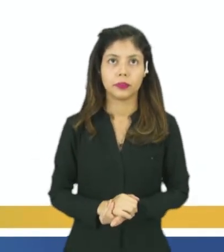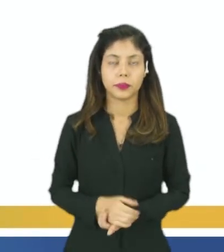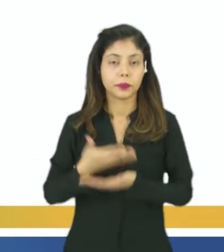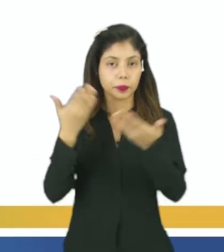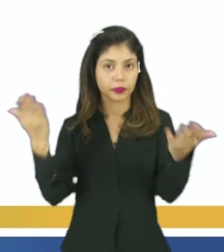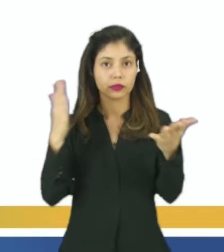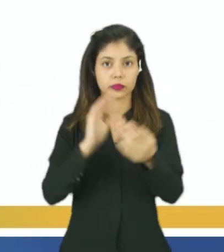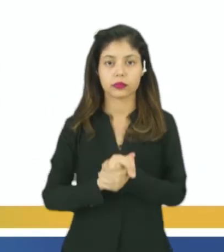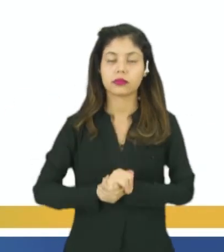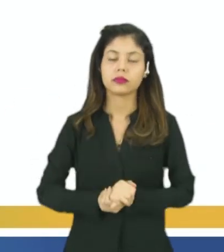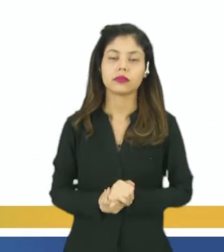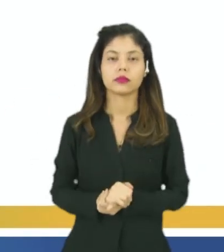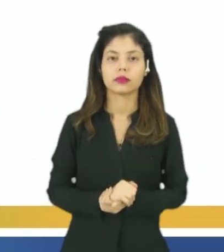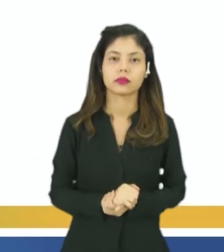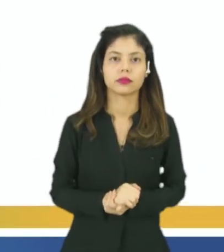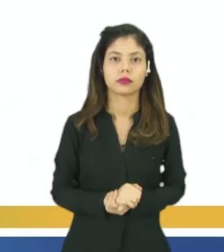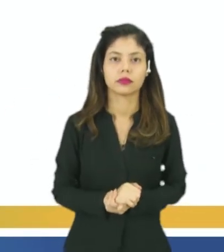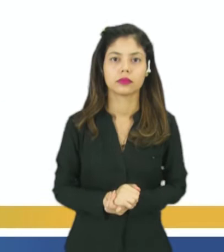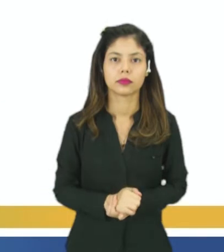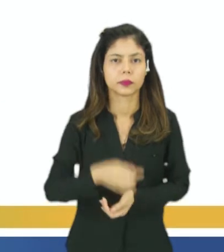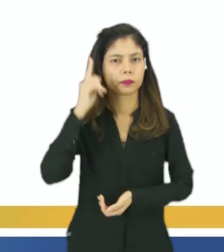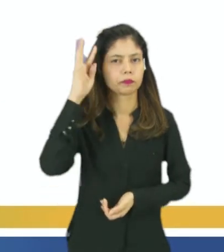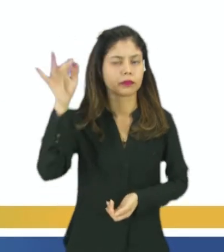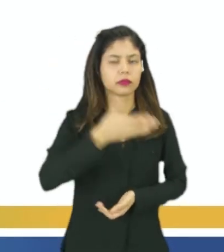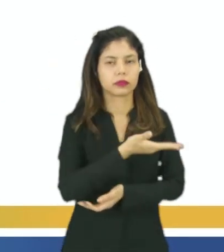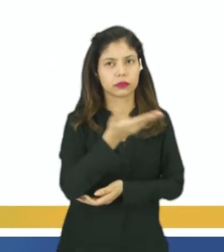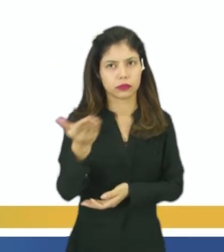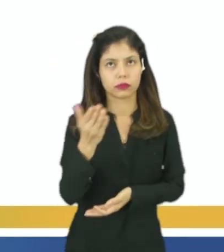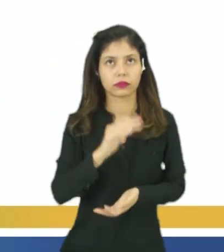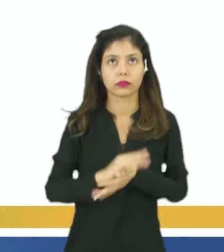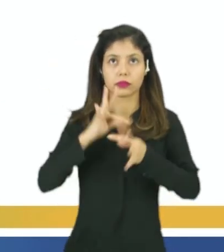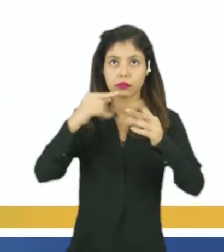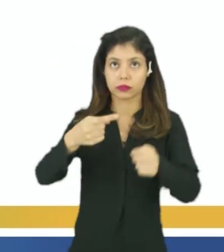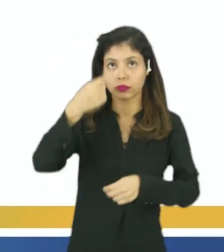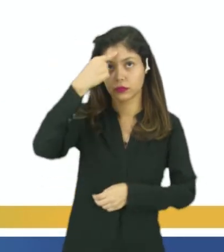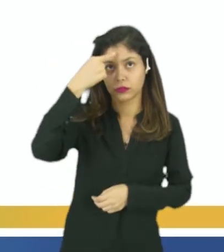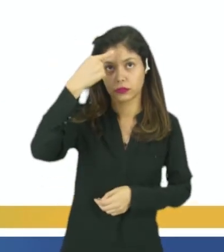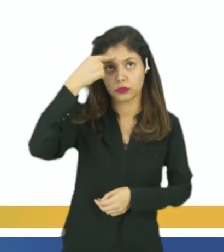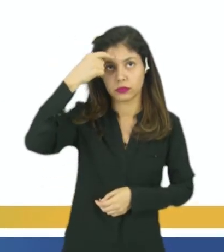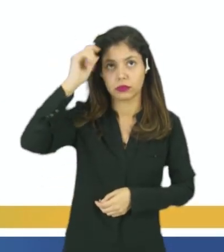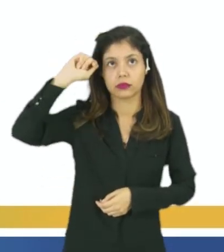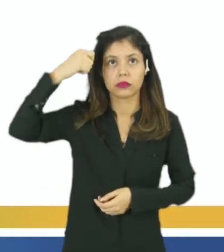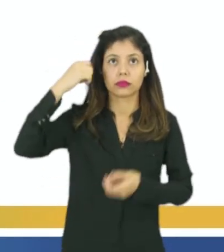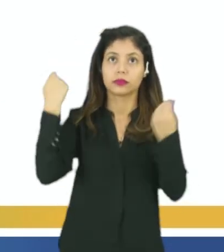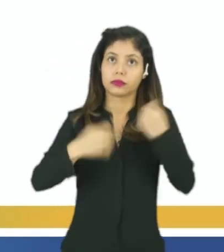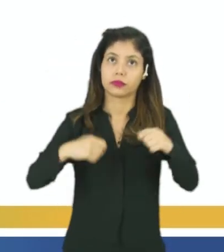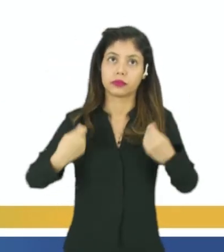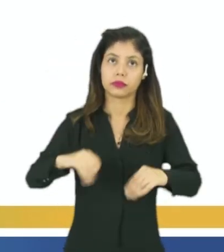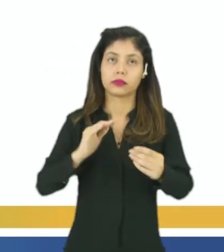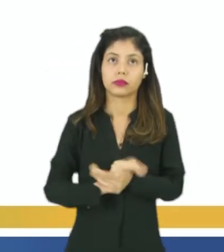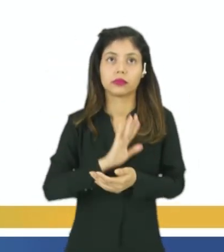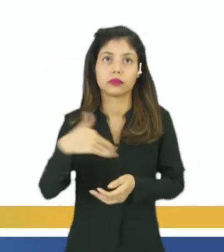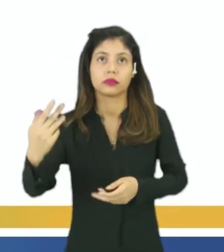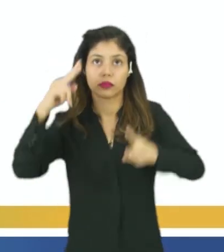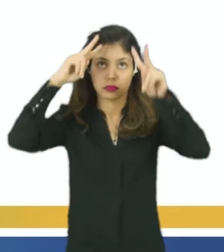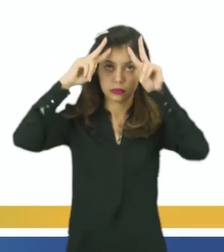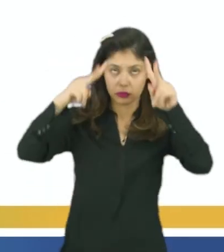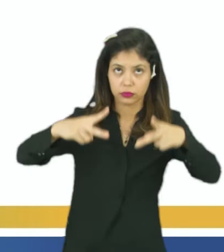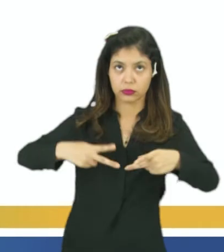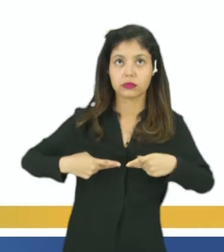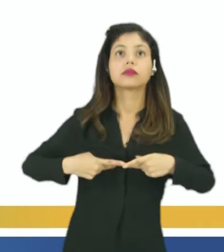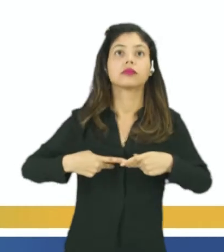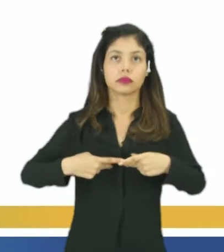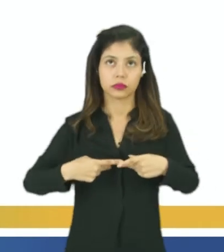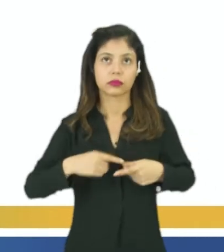E aí mais uma reflexão para vocês. Toda consciência negra será necessária enquanto a